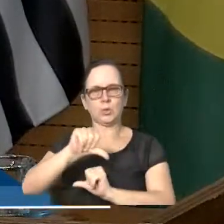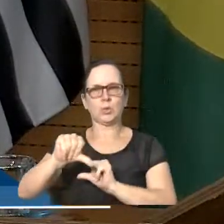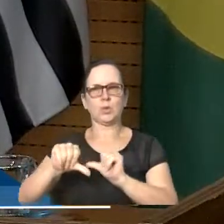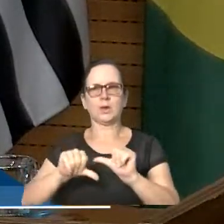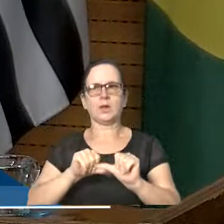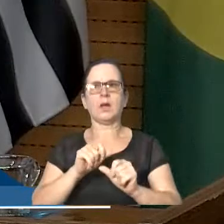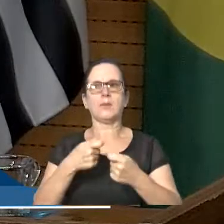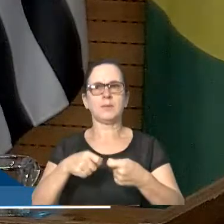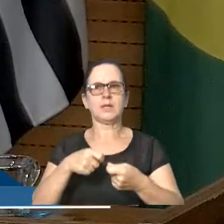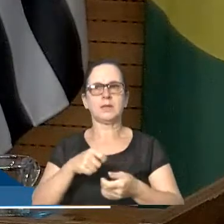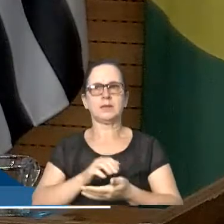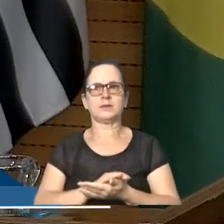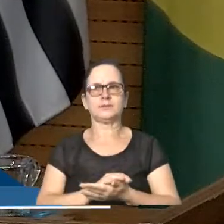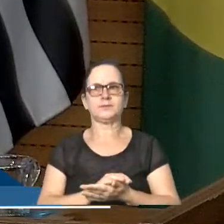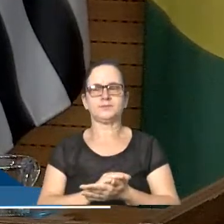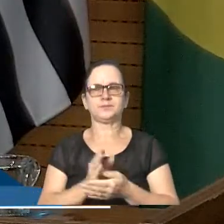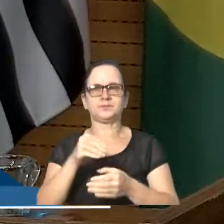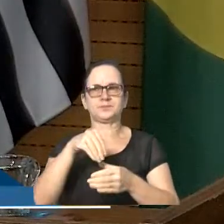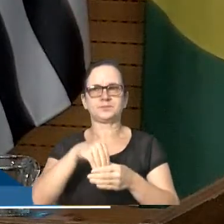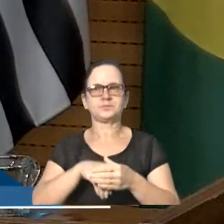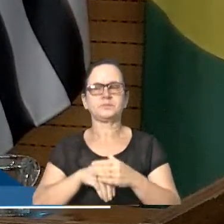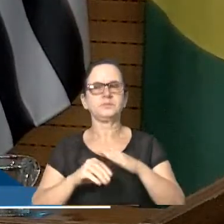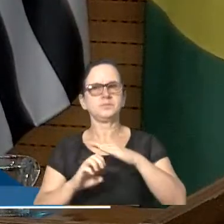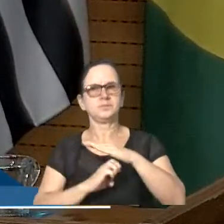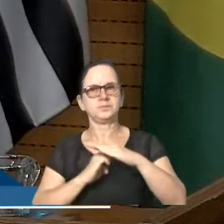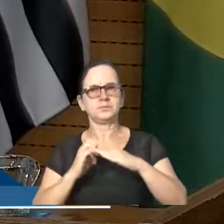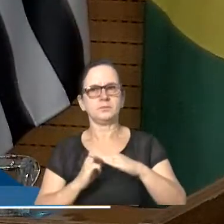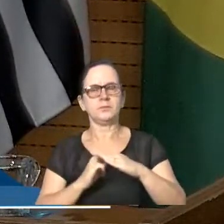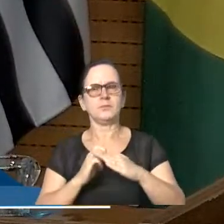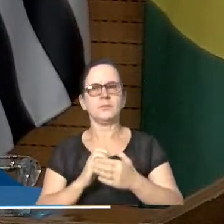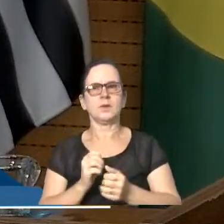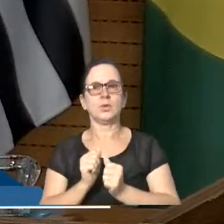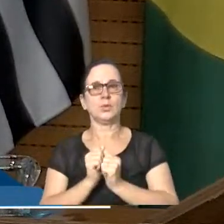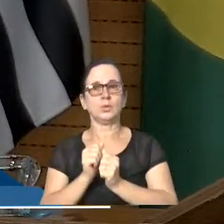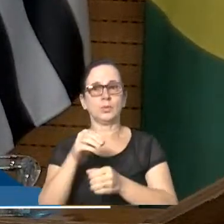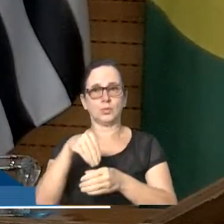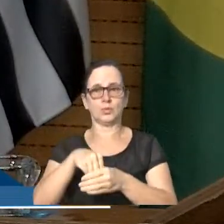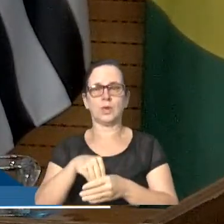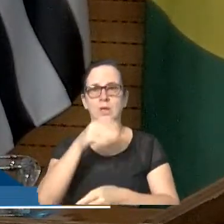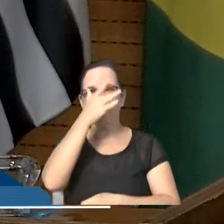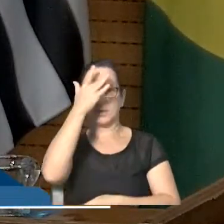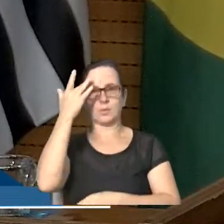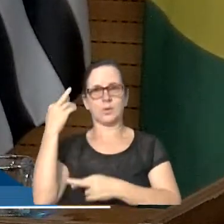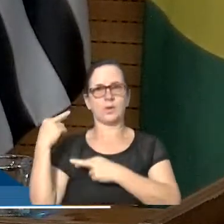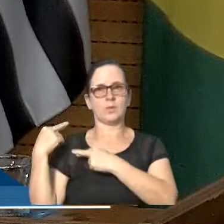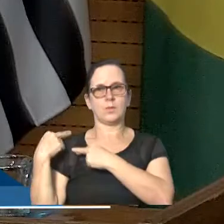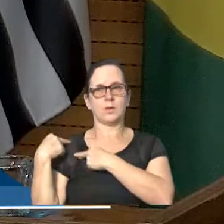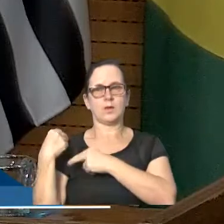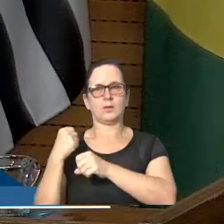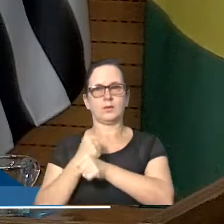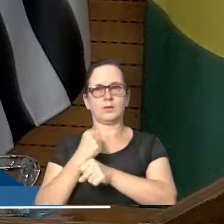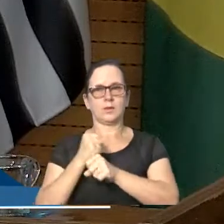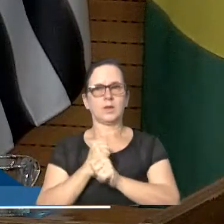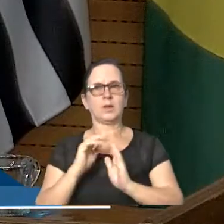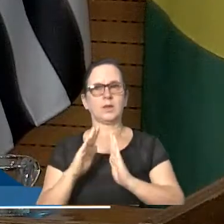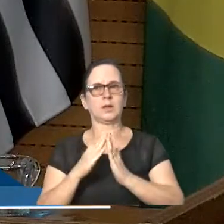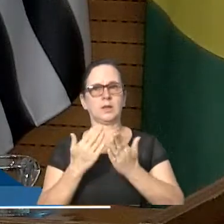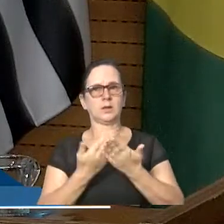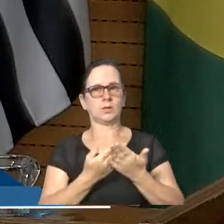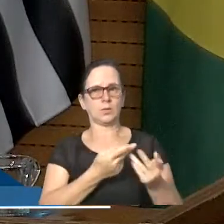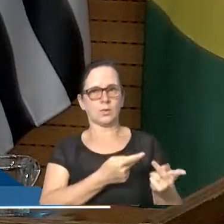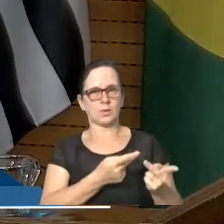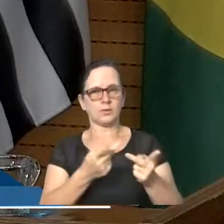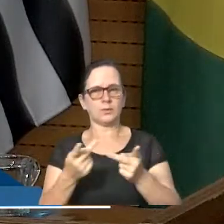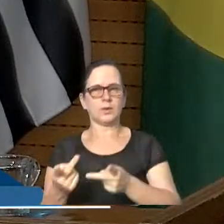sendo colocado dentro do escopo de trabalho da empreiteira. Então, eu peço para que o responsável pela obra, que esteja indo lá e